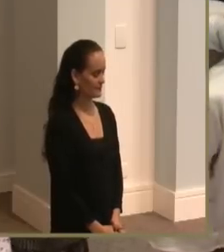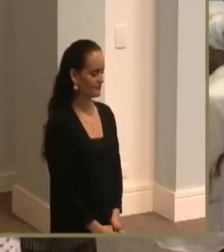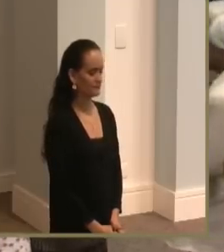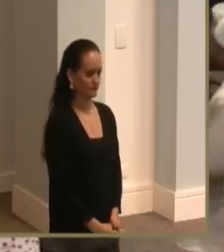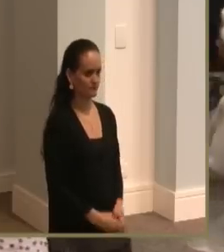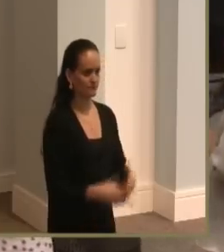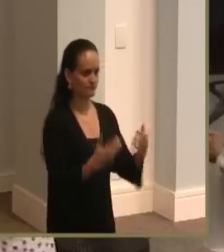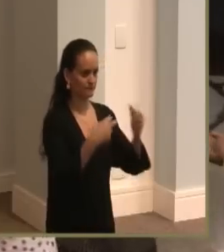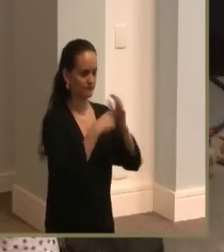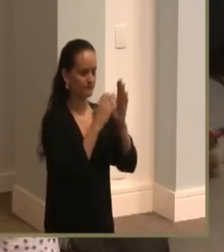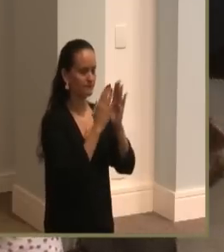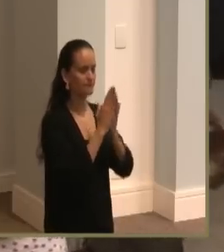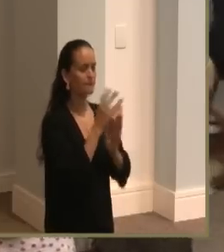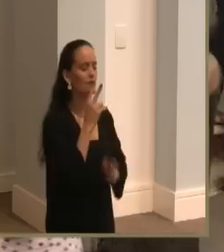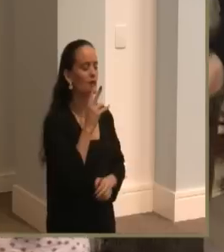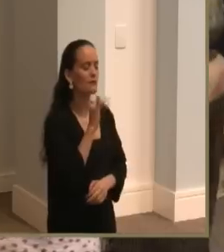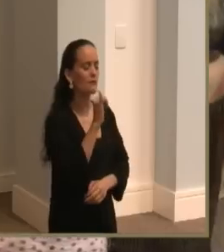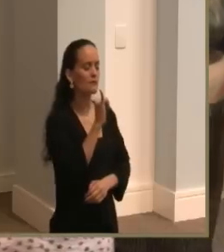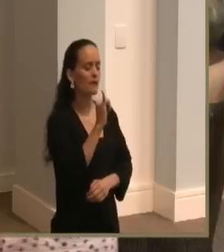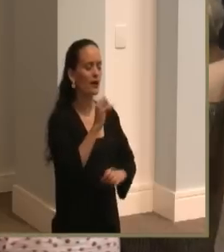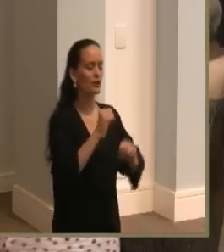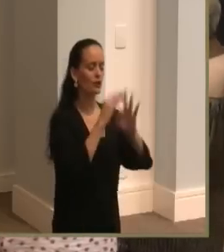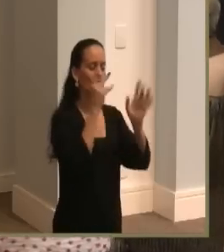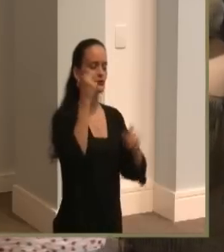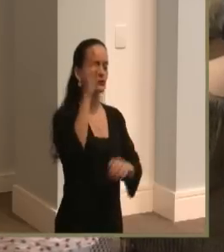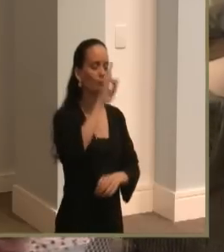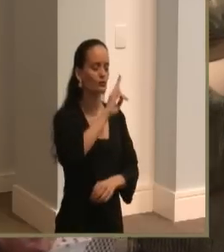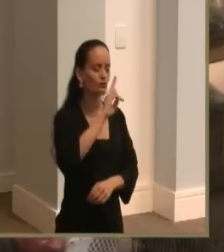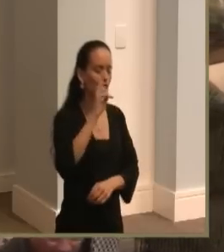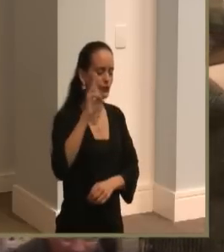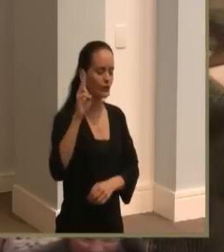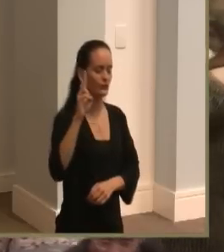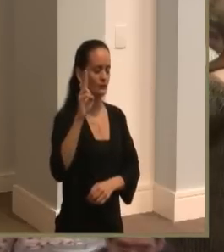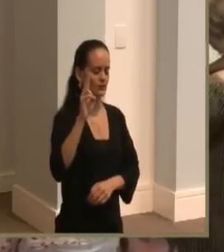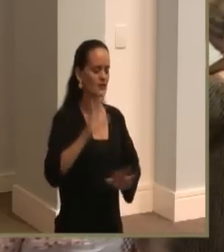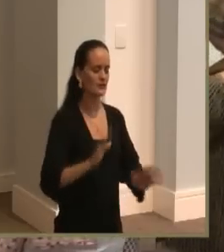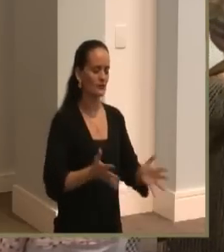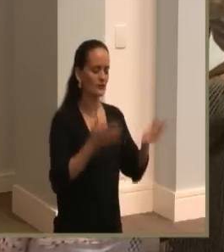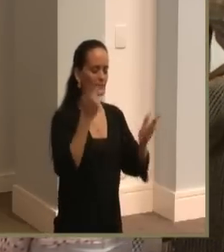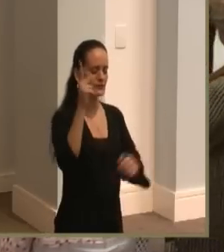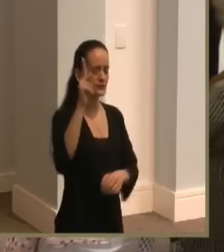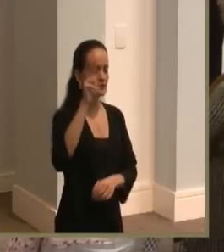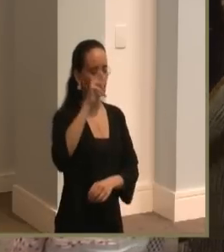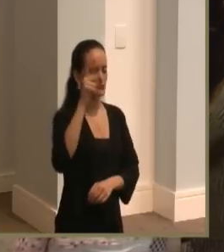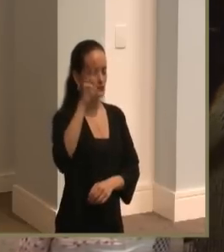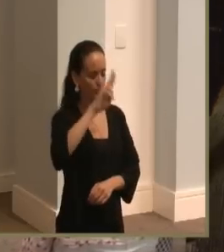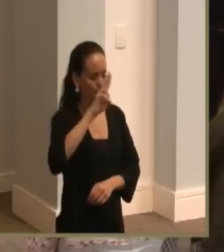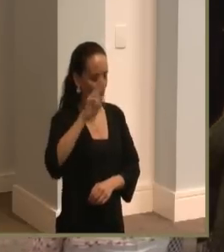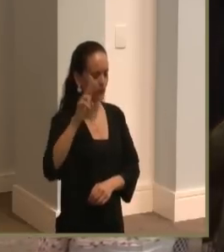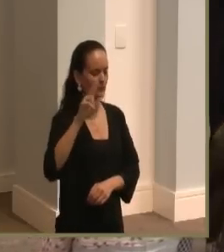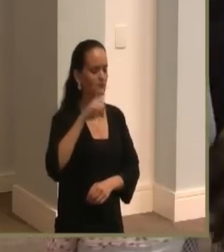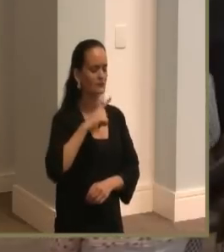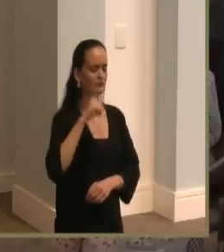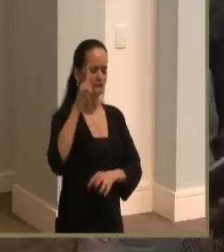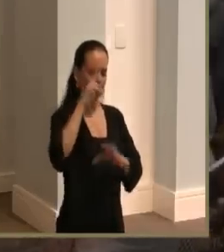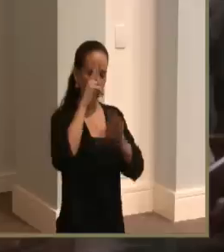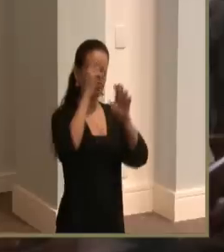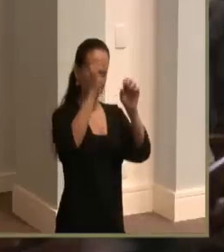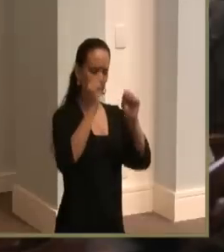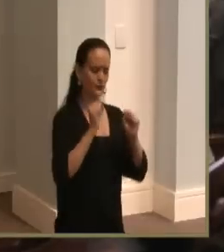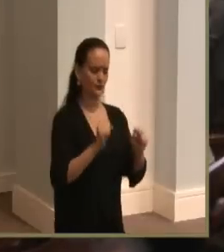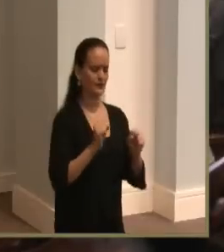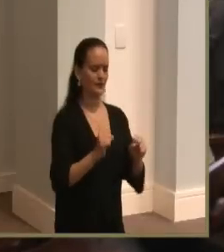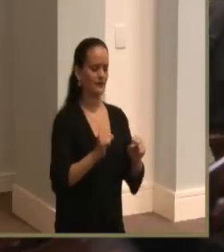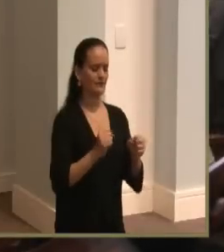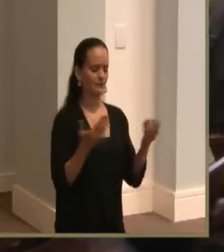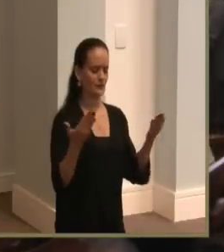Pai, glórias ao teu nome, santificado seja o vosso nome. Santo é o Senhor Todo-Poderoso, que sobre